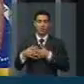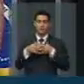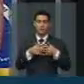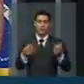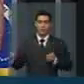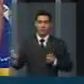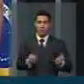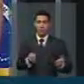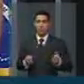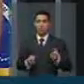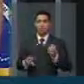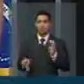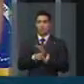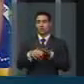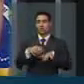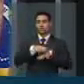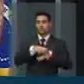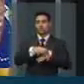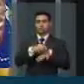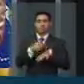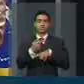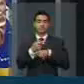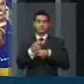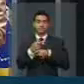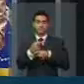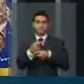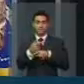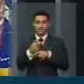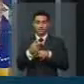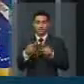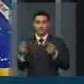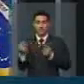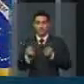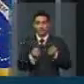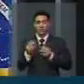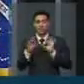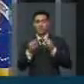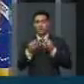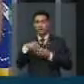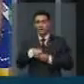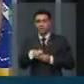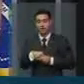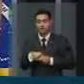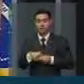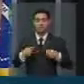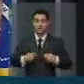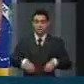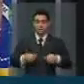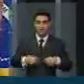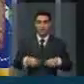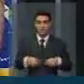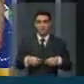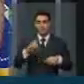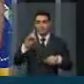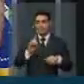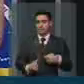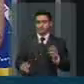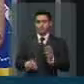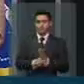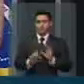de produção de grãos, veículos levando e trazendo familiares que devem, é um direito do